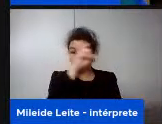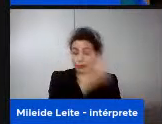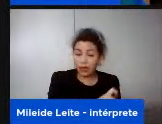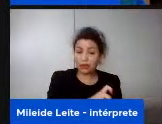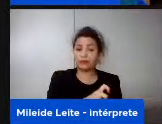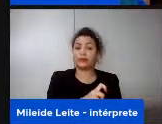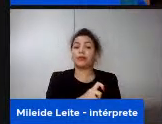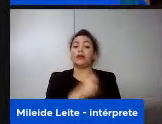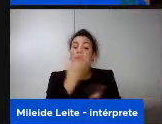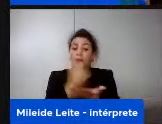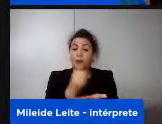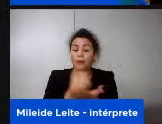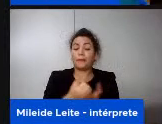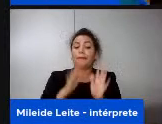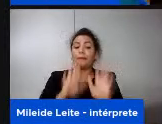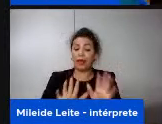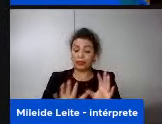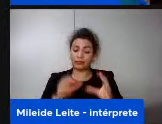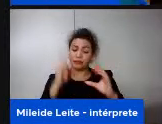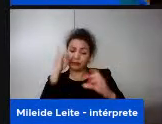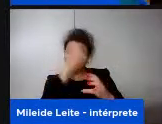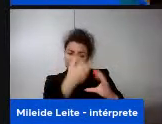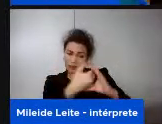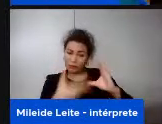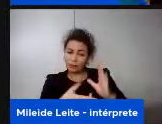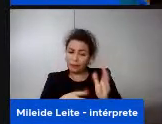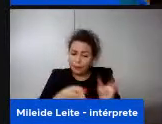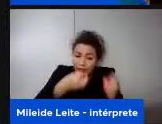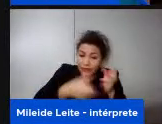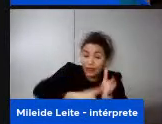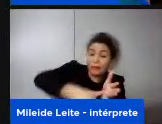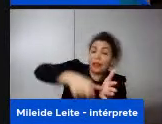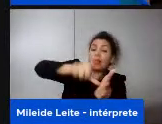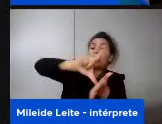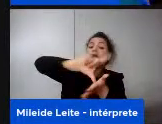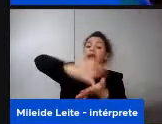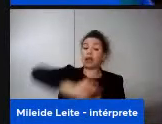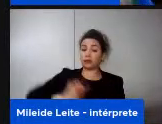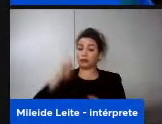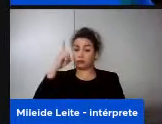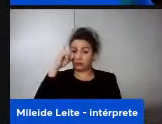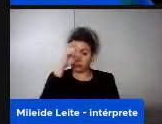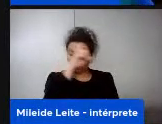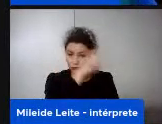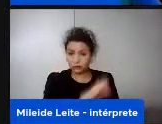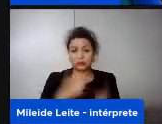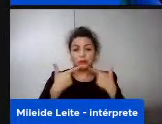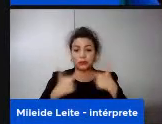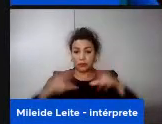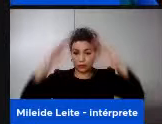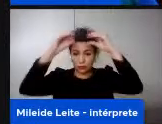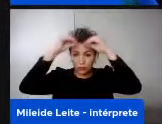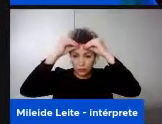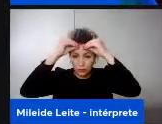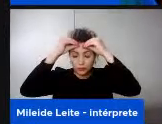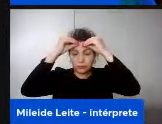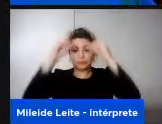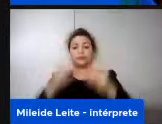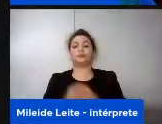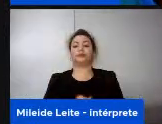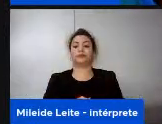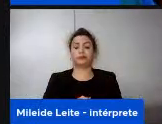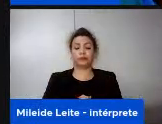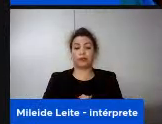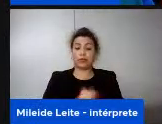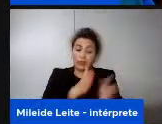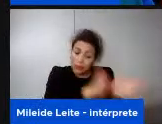dificuldade, caracterização precoce, diagnóstico precoce de dificuldades de linguagem, certo? Na